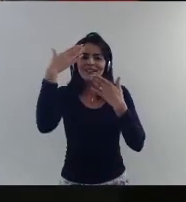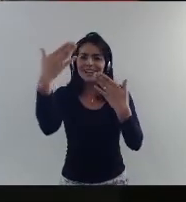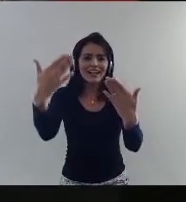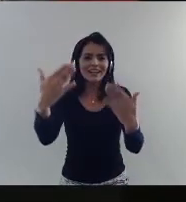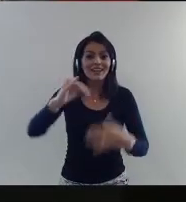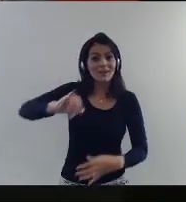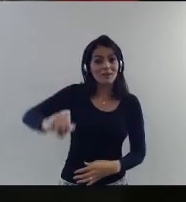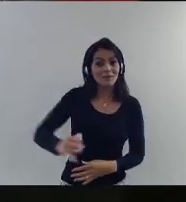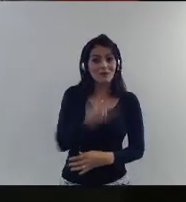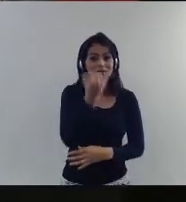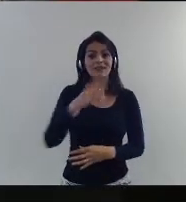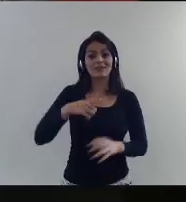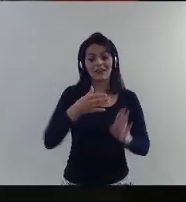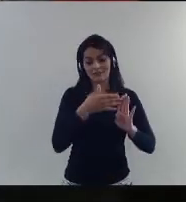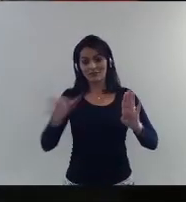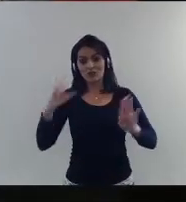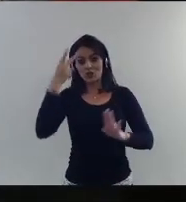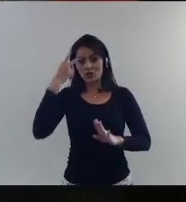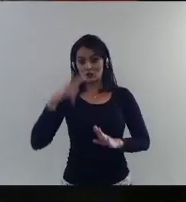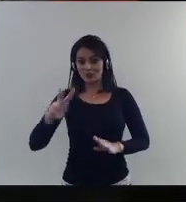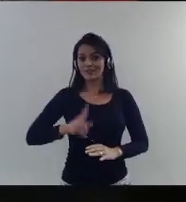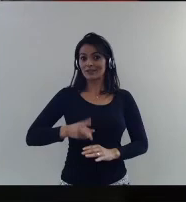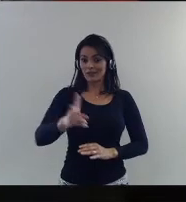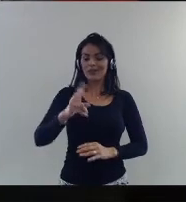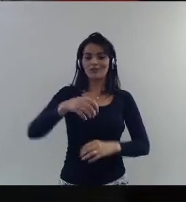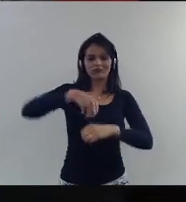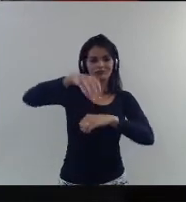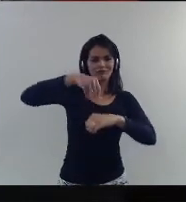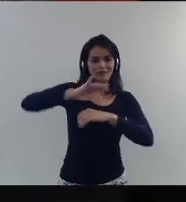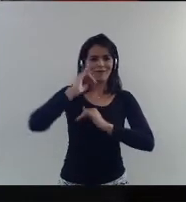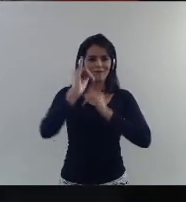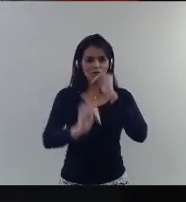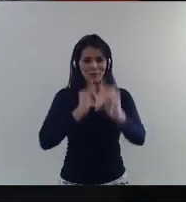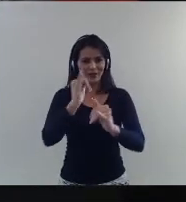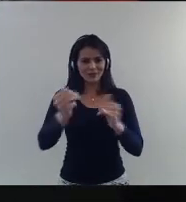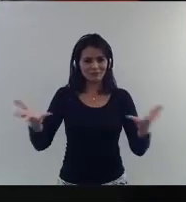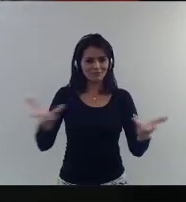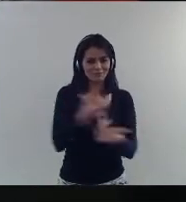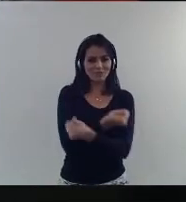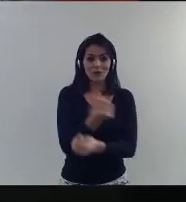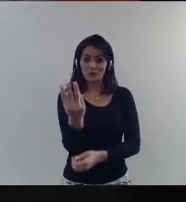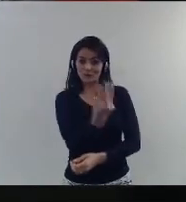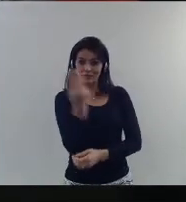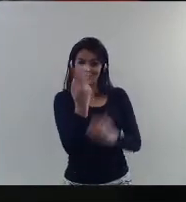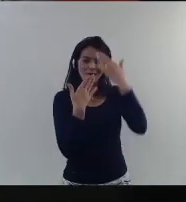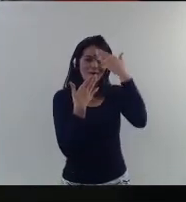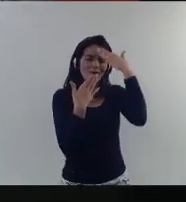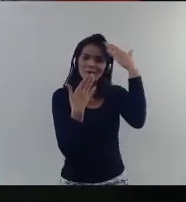Aproveitem que a gente ainda tem 2 dias de muito conteúdo. Alexandre, Eric, Patrícia,